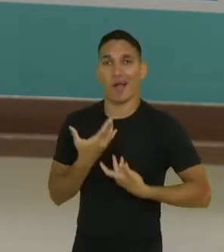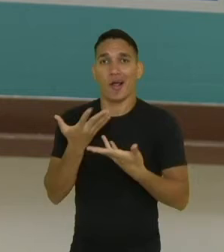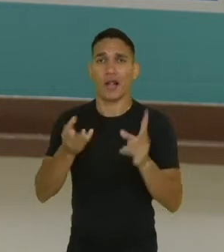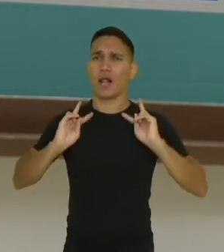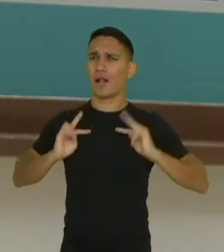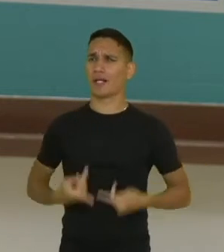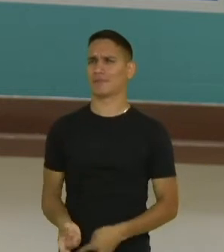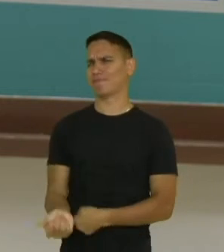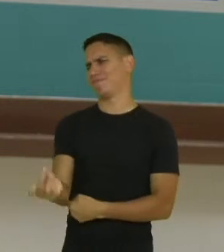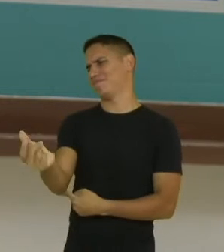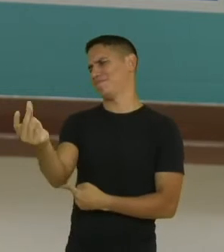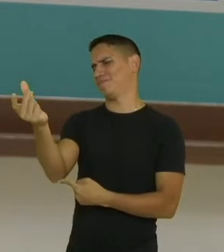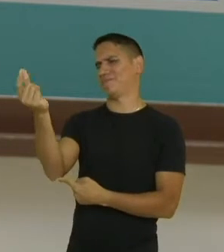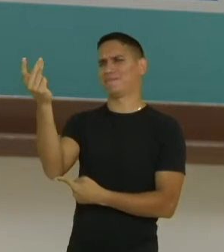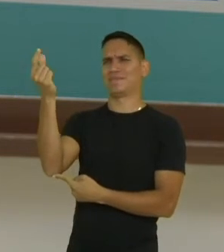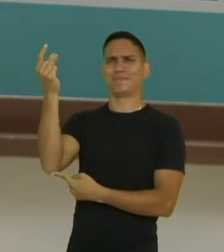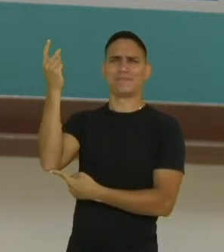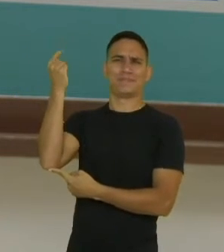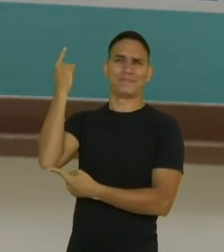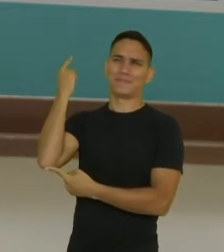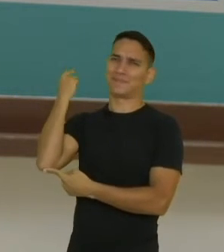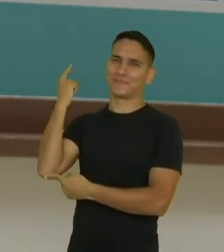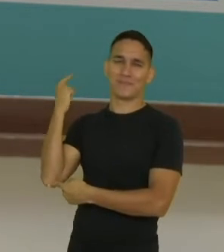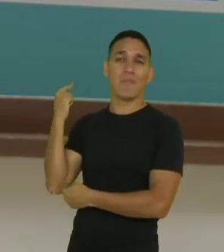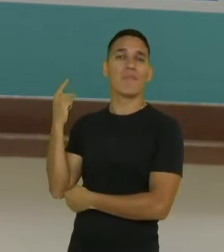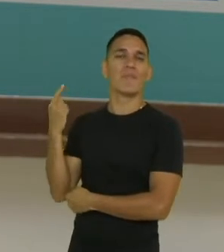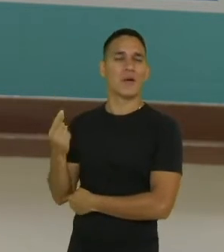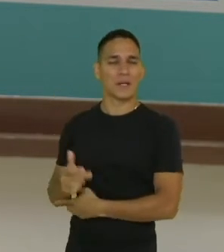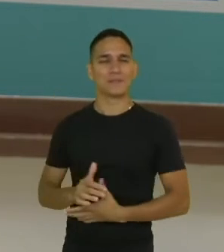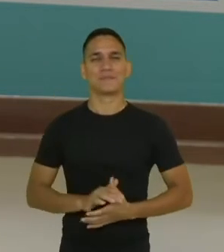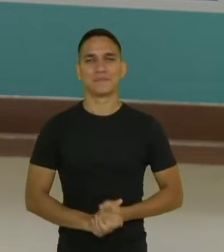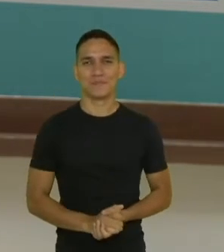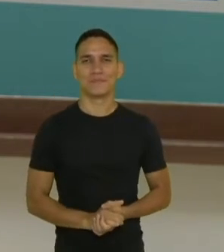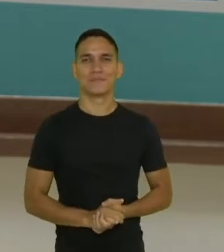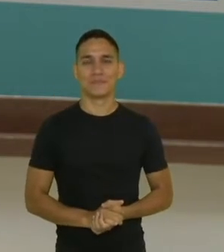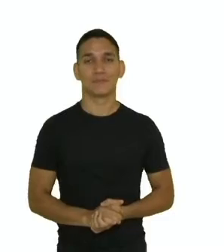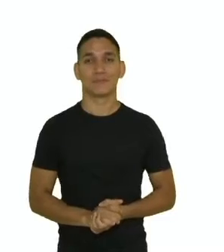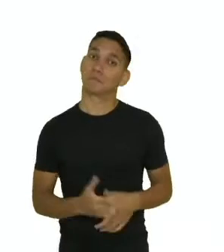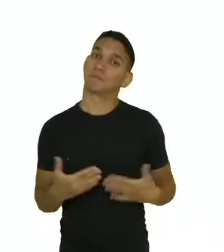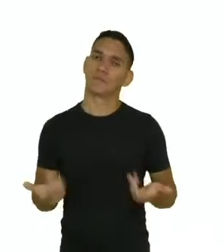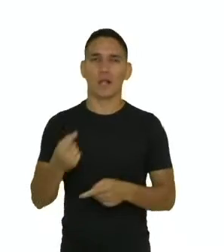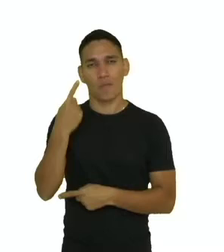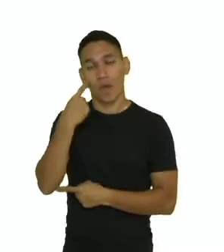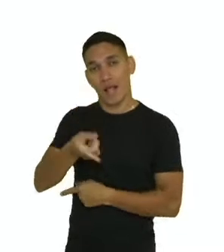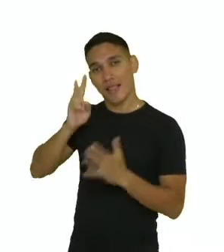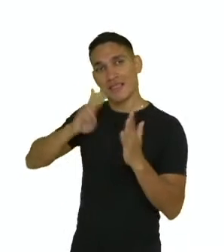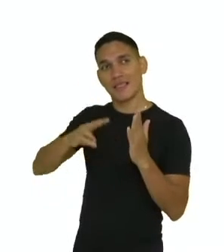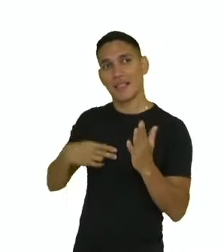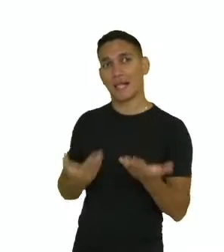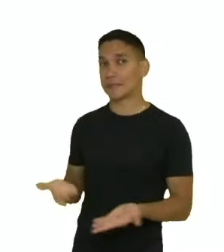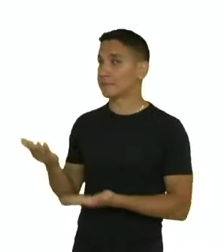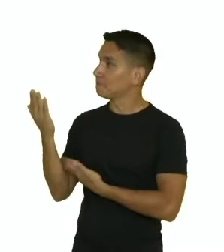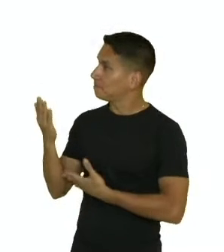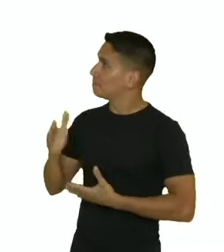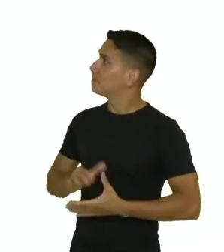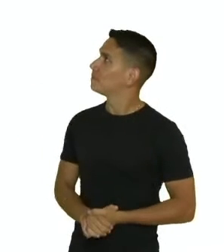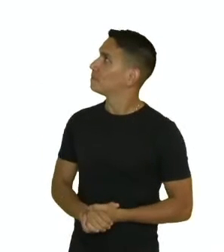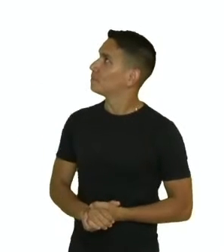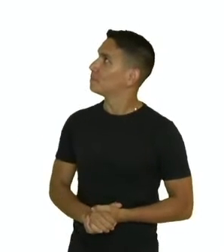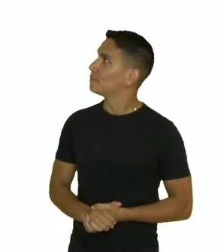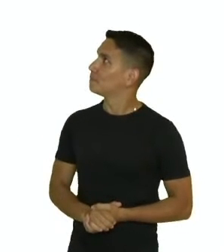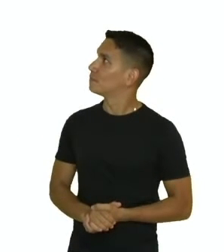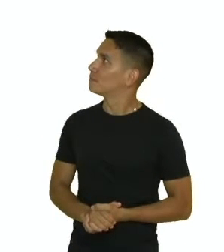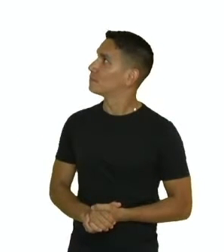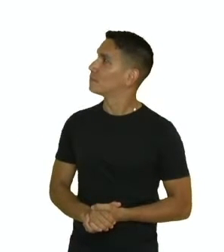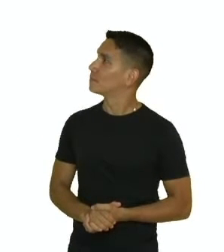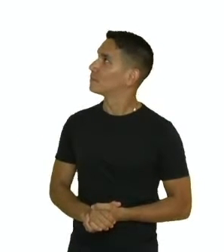homem desde as civilizações antigas. Bom, vamos ler aqui um poema? Menina Passarinho,